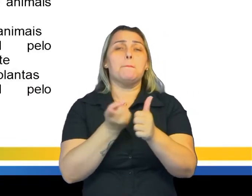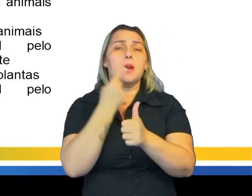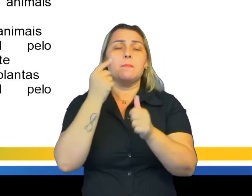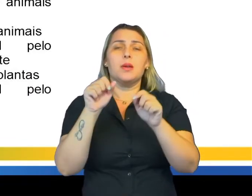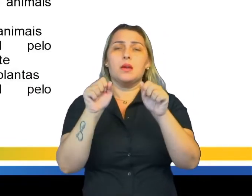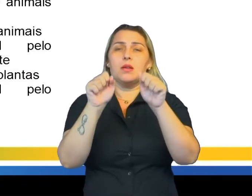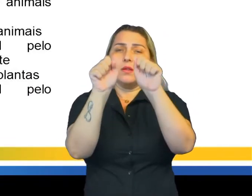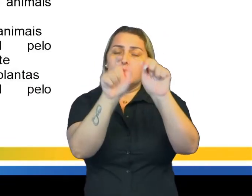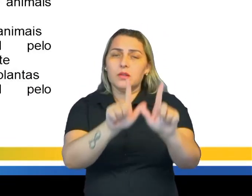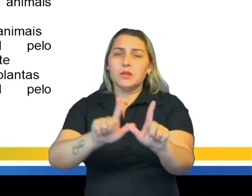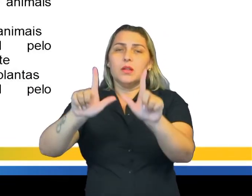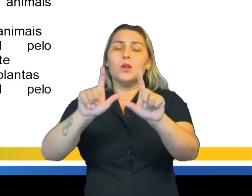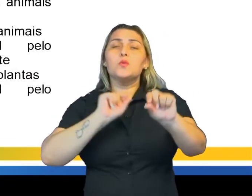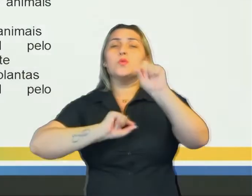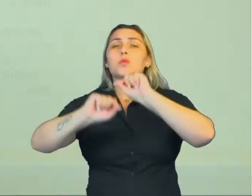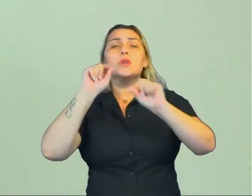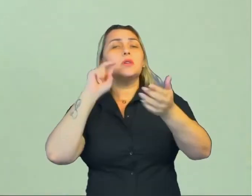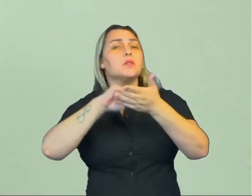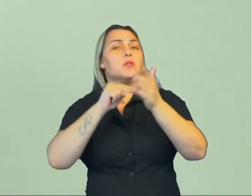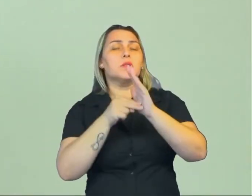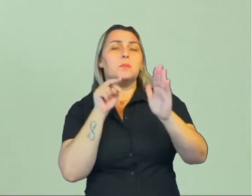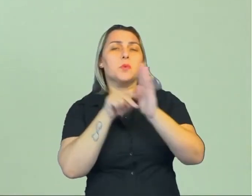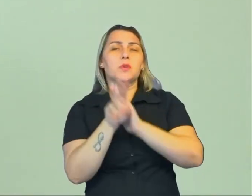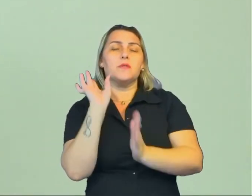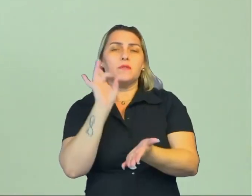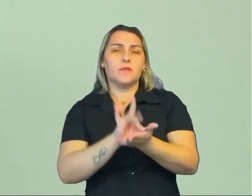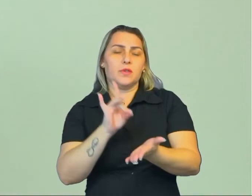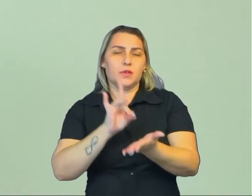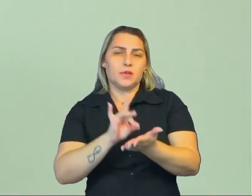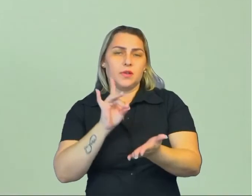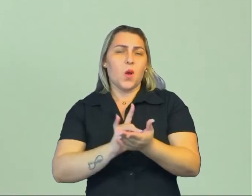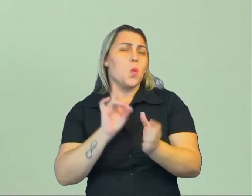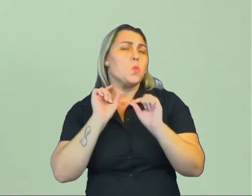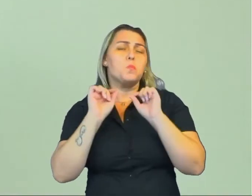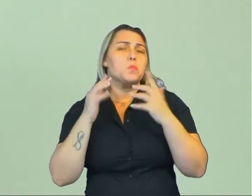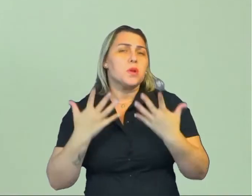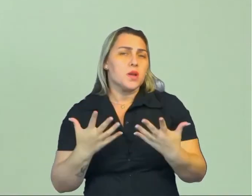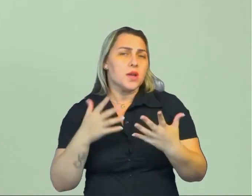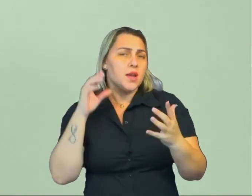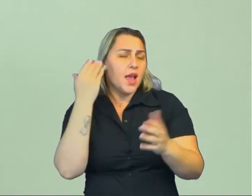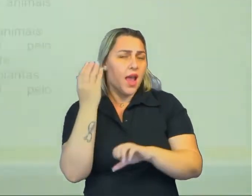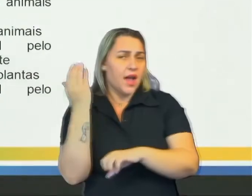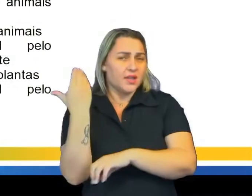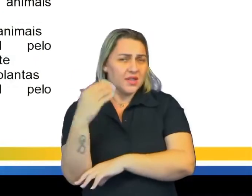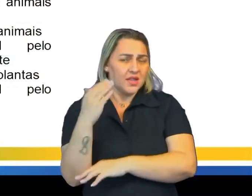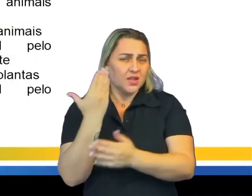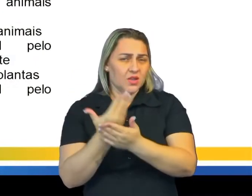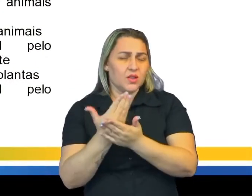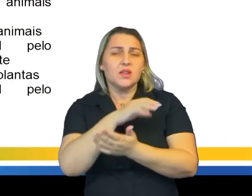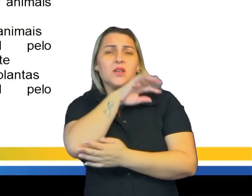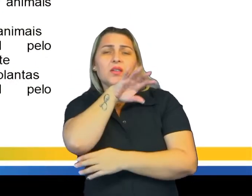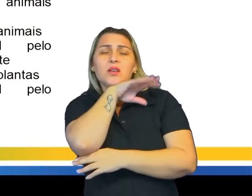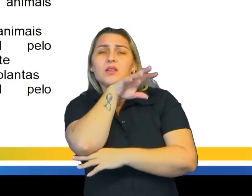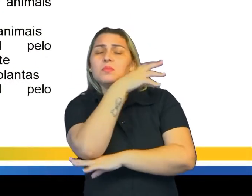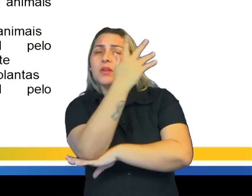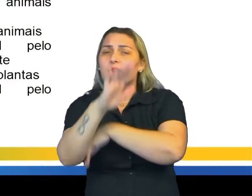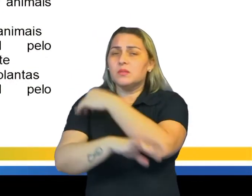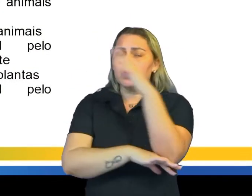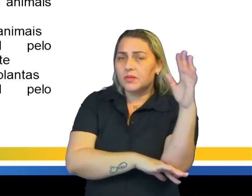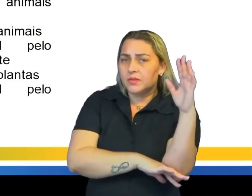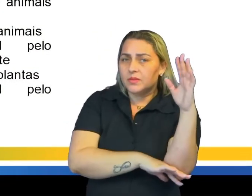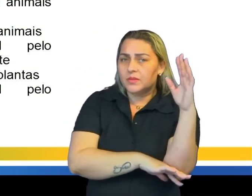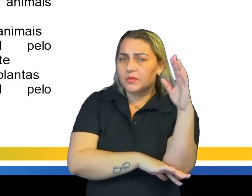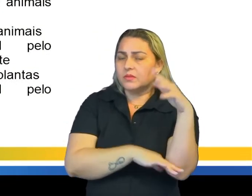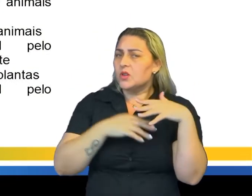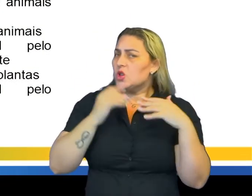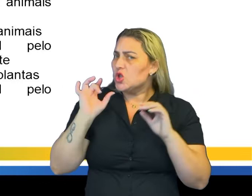slide. O que é biologia realmente? Biologia é o quê? É a ciência que estuda os animais e as plantas?